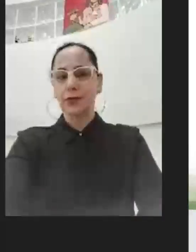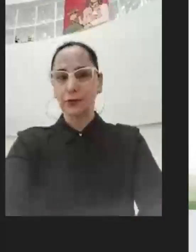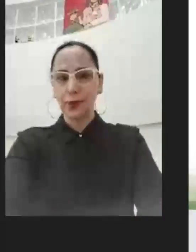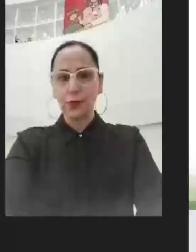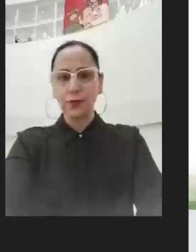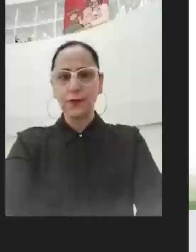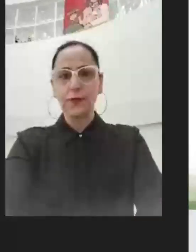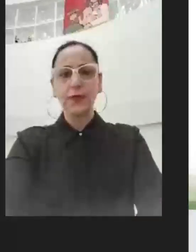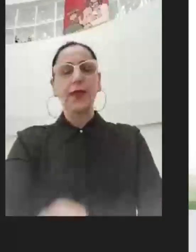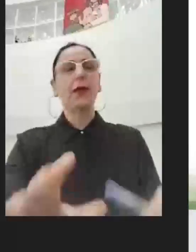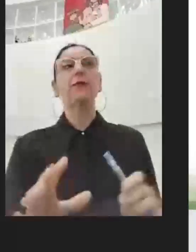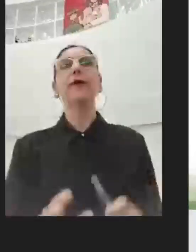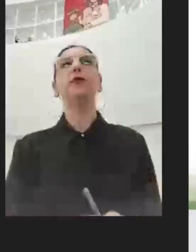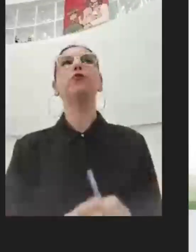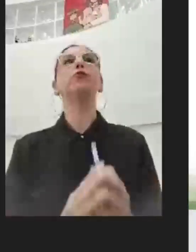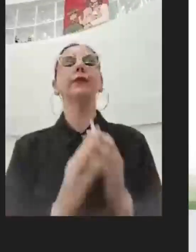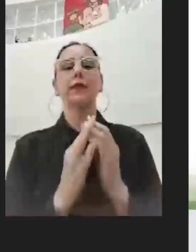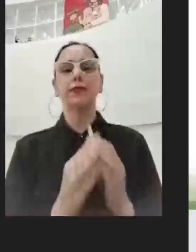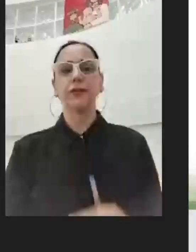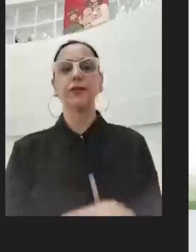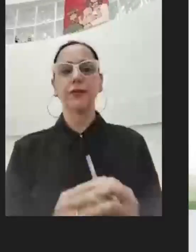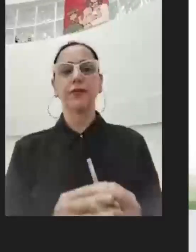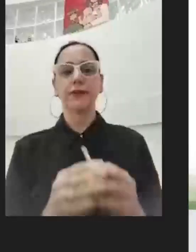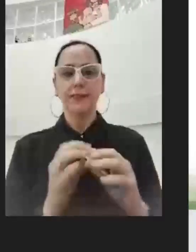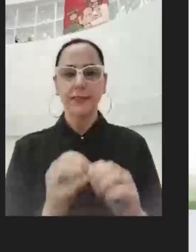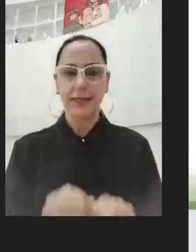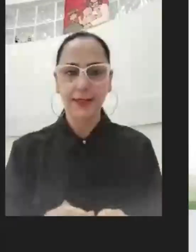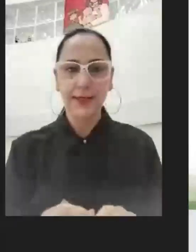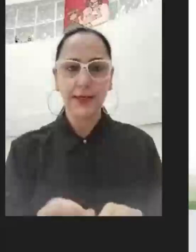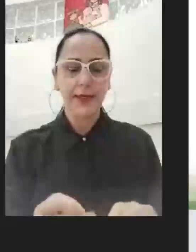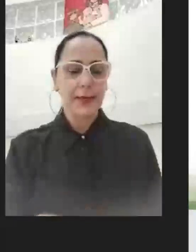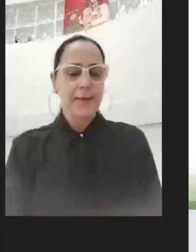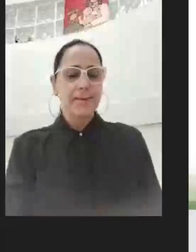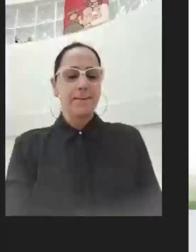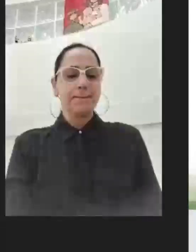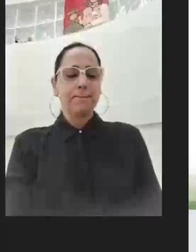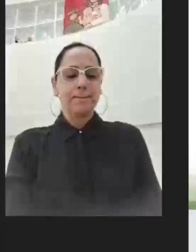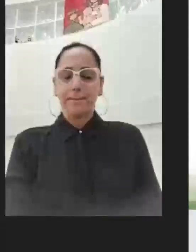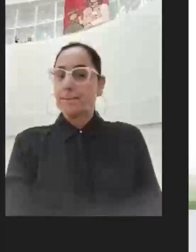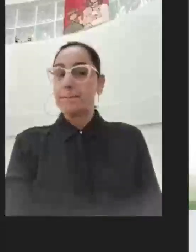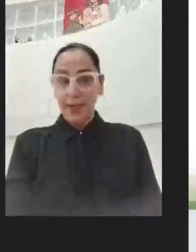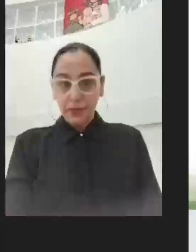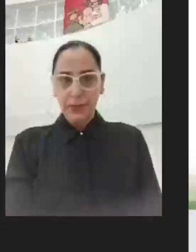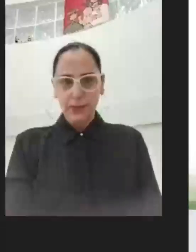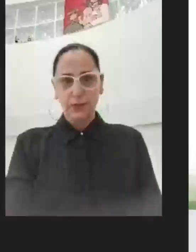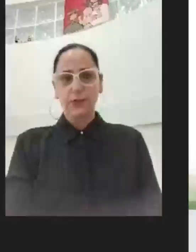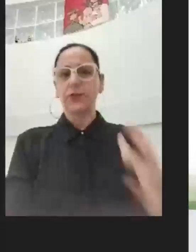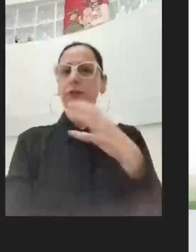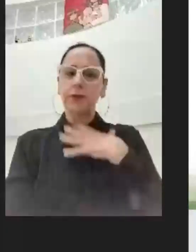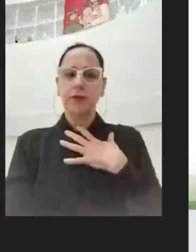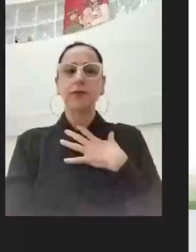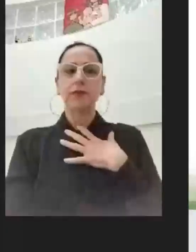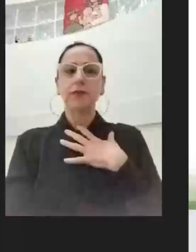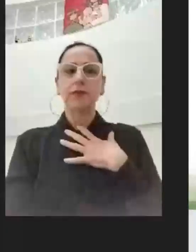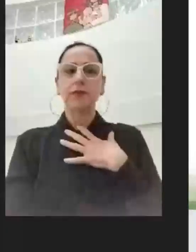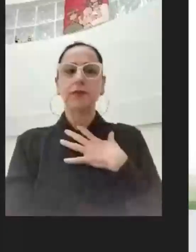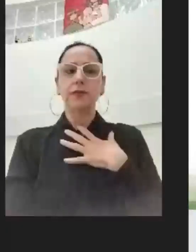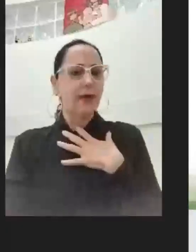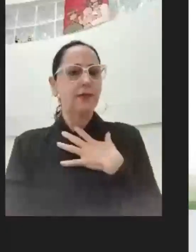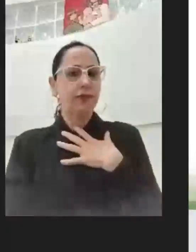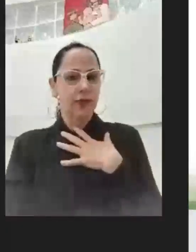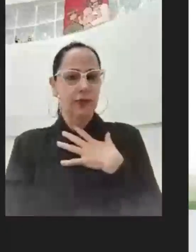saliva, não responde. É uma pergunta que a gente tem que fazer para as pessoas e para a